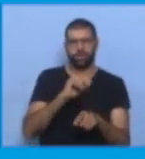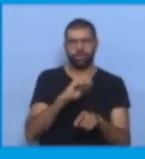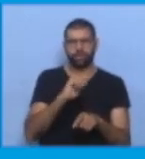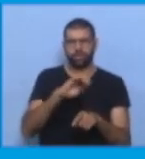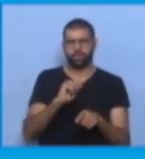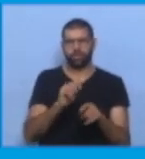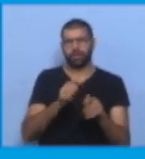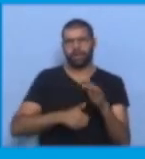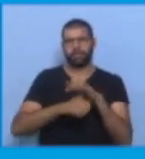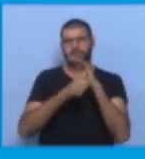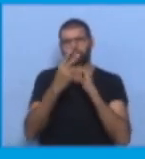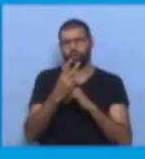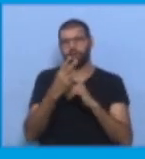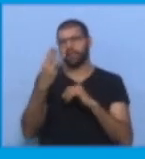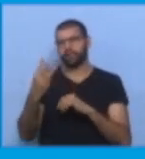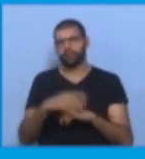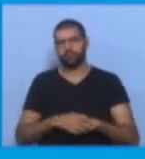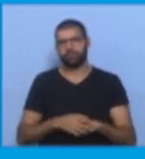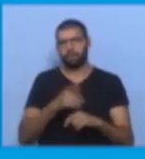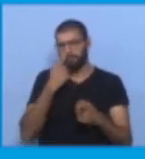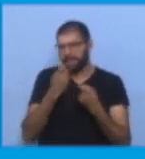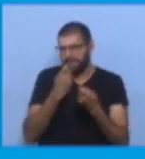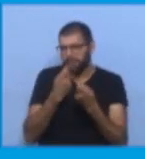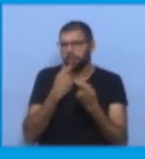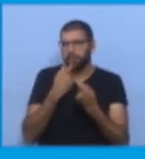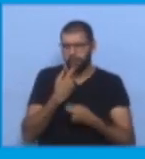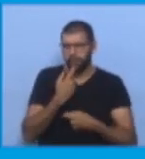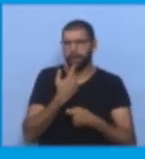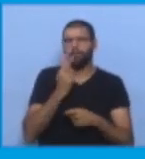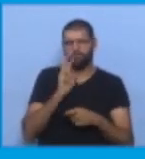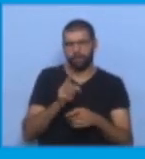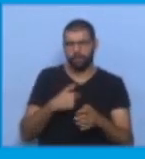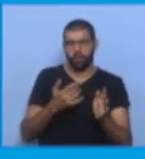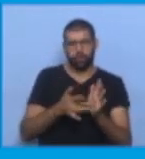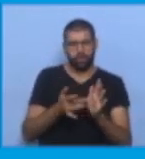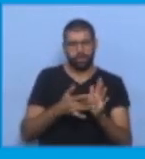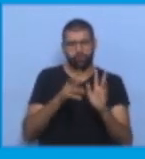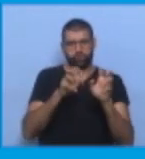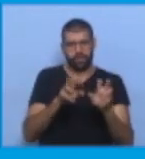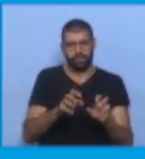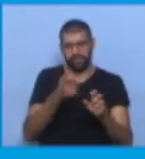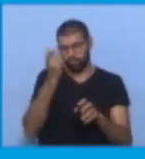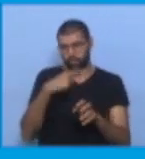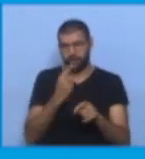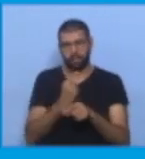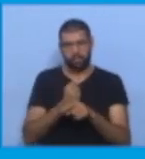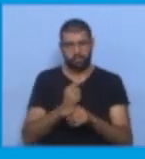2 e 3. Muito semelhantes. Veja, os motivos literários e temáticos desta